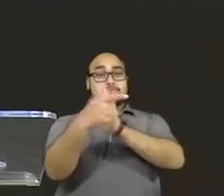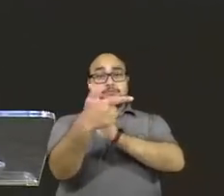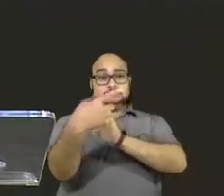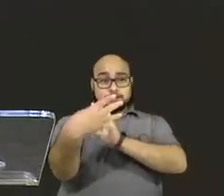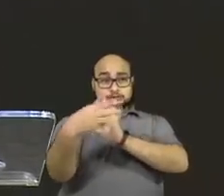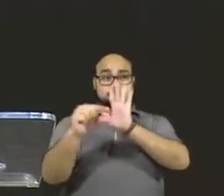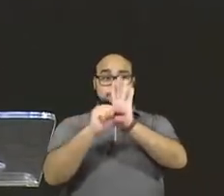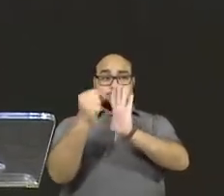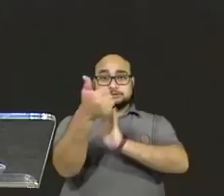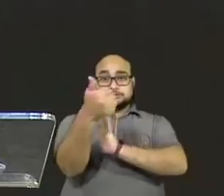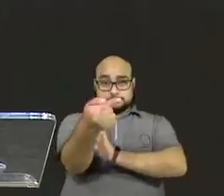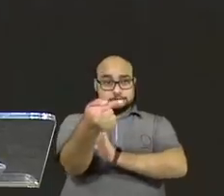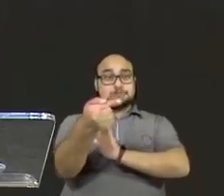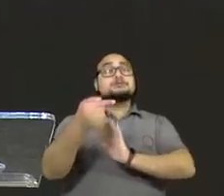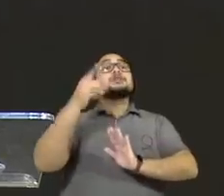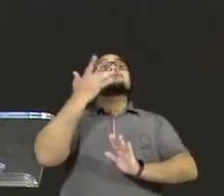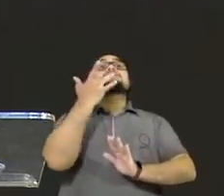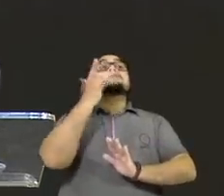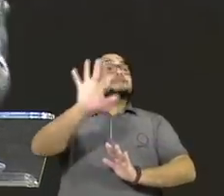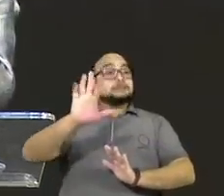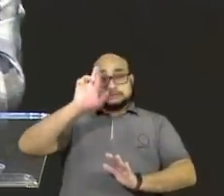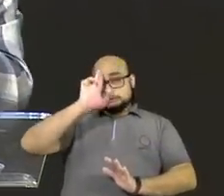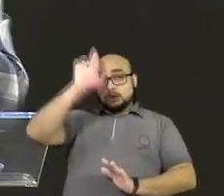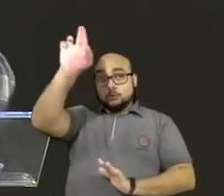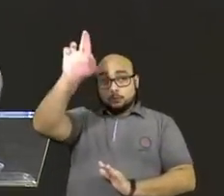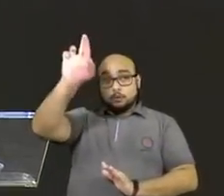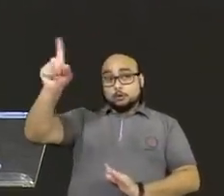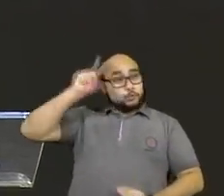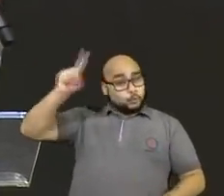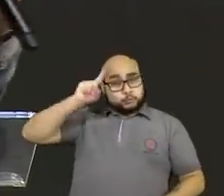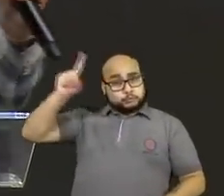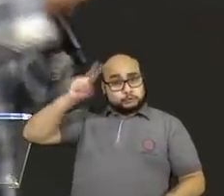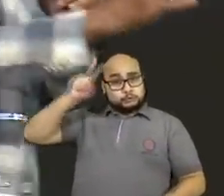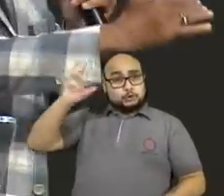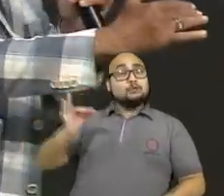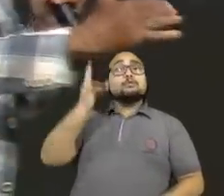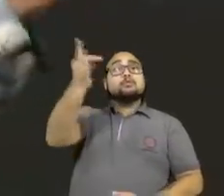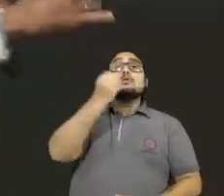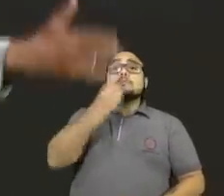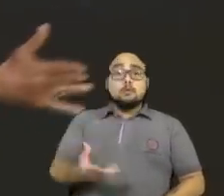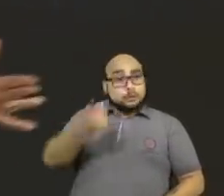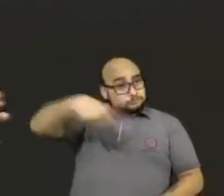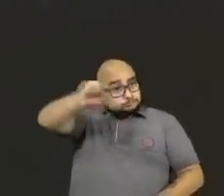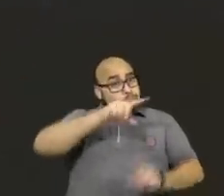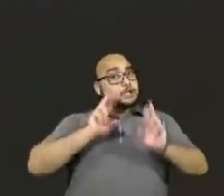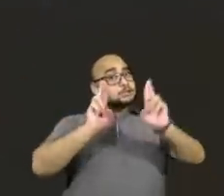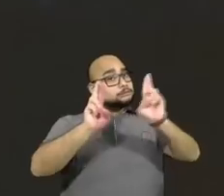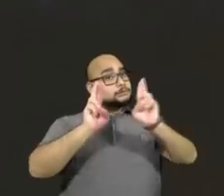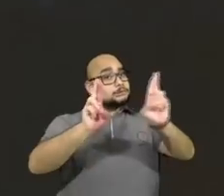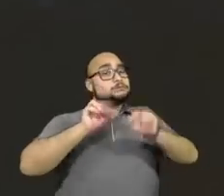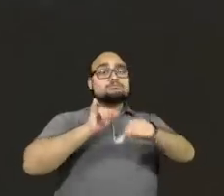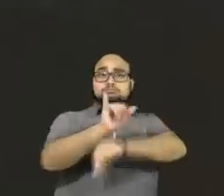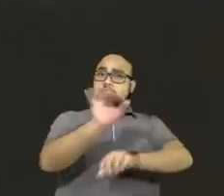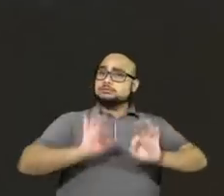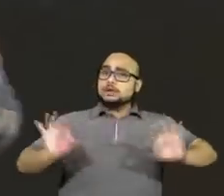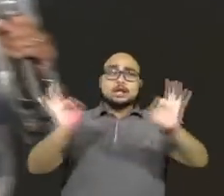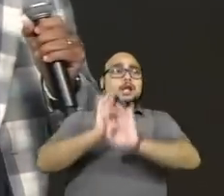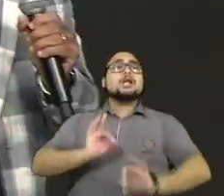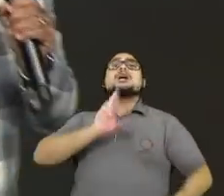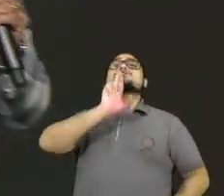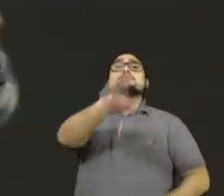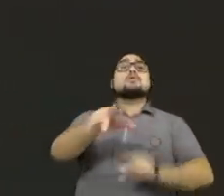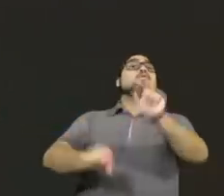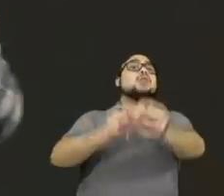do Senhor todo dia, haverá um bom futuro para você, a sua esperança não vai falhar, tem resultado. Temer a Deus é